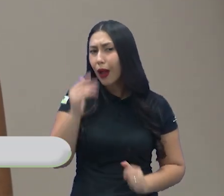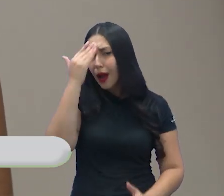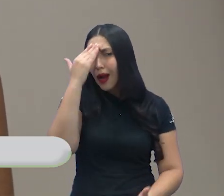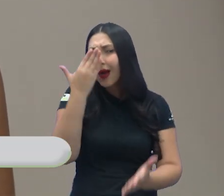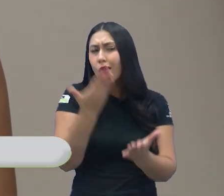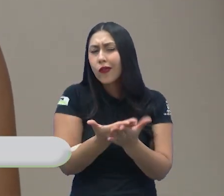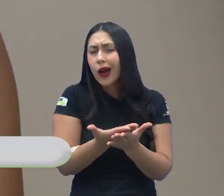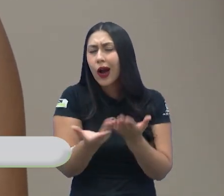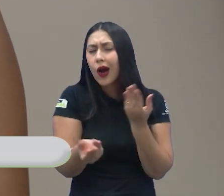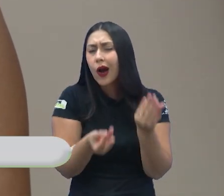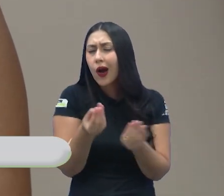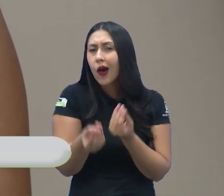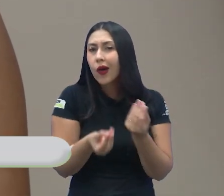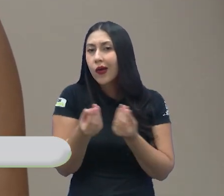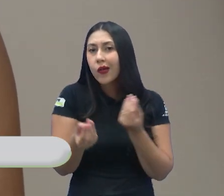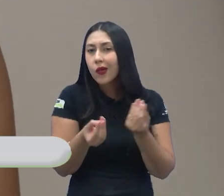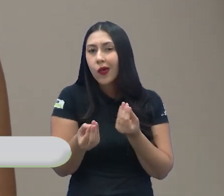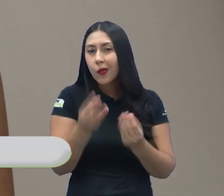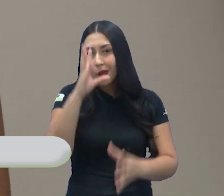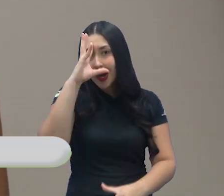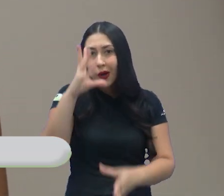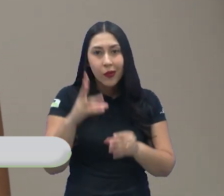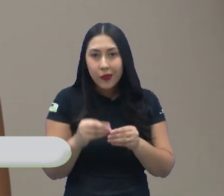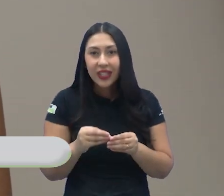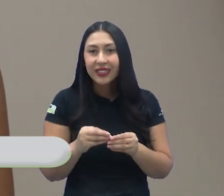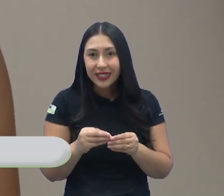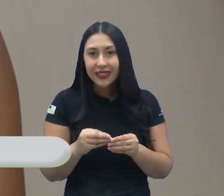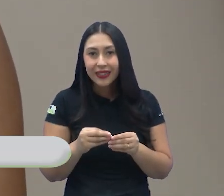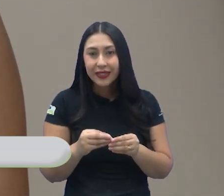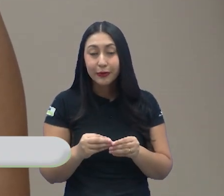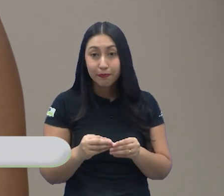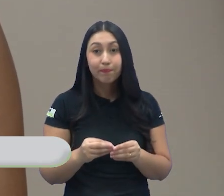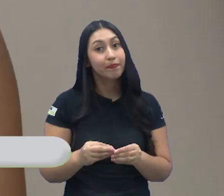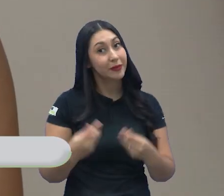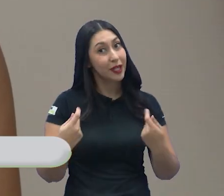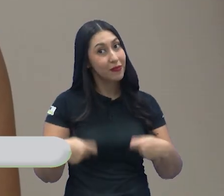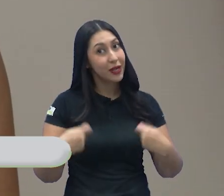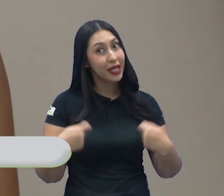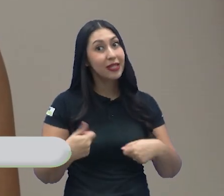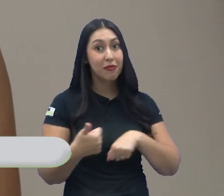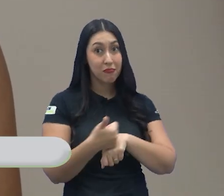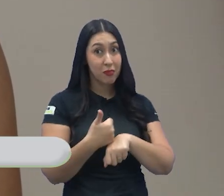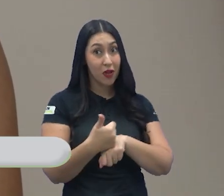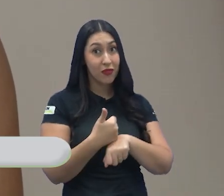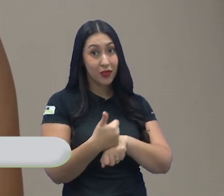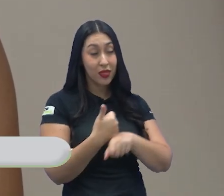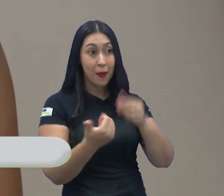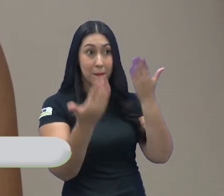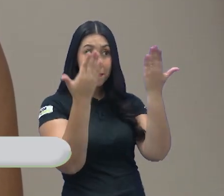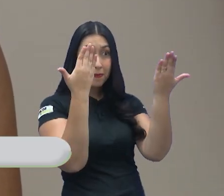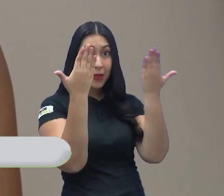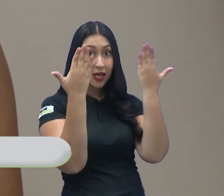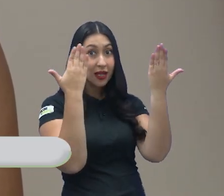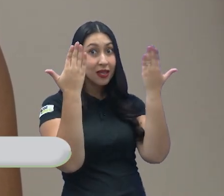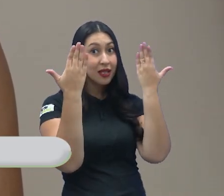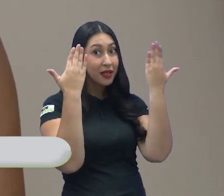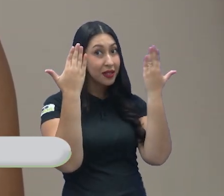para compreender, na verdade, o seu temperamento é por meio de sessões de terapia com um